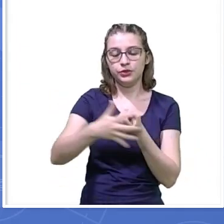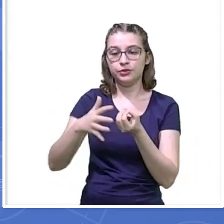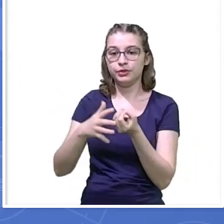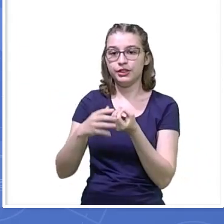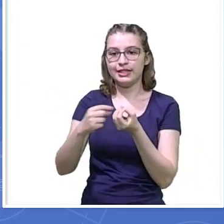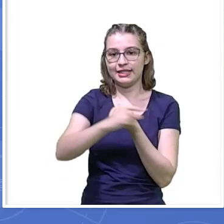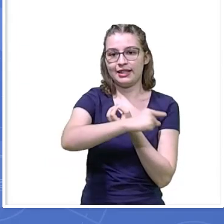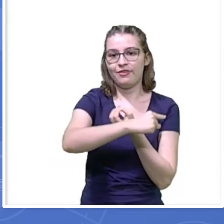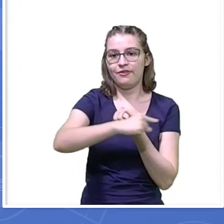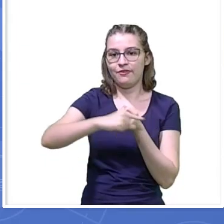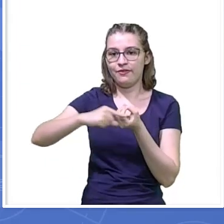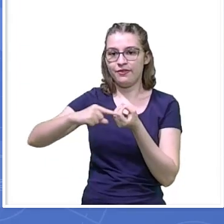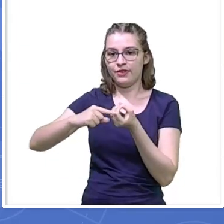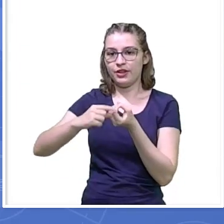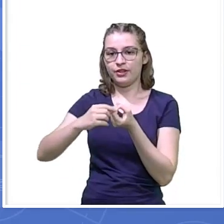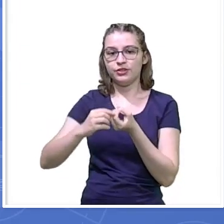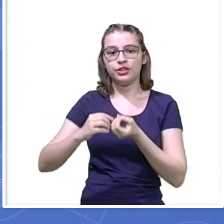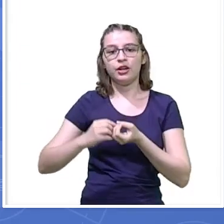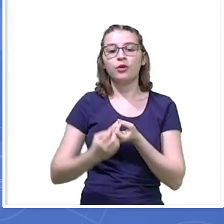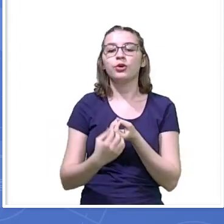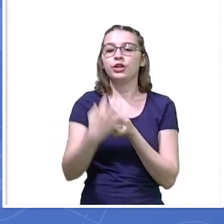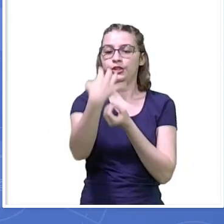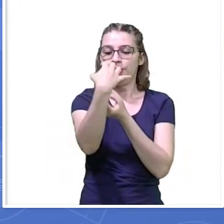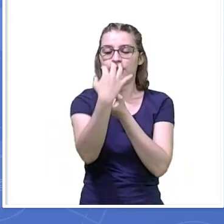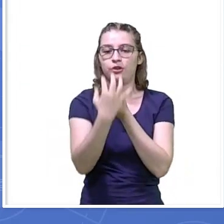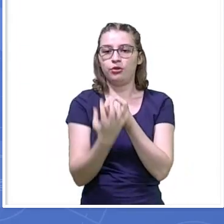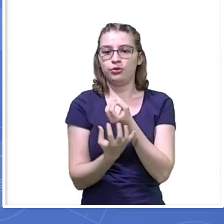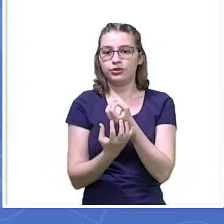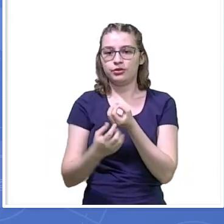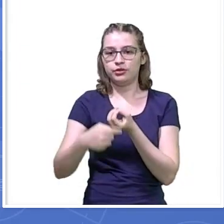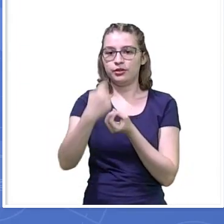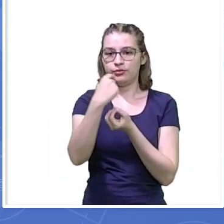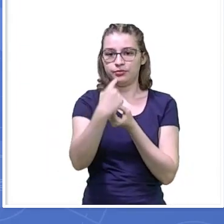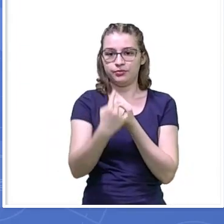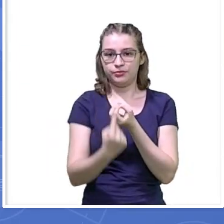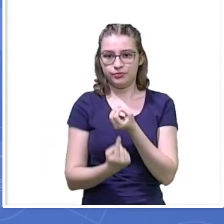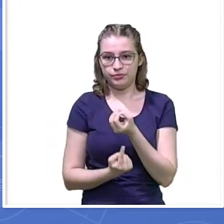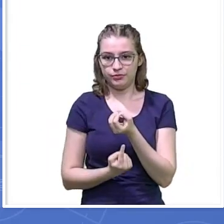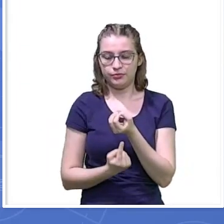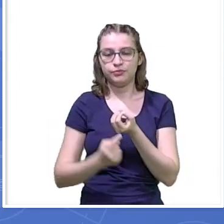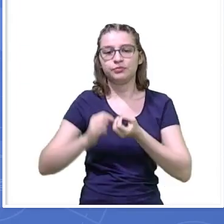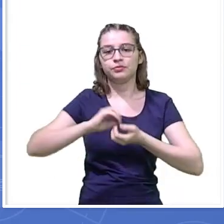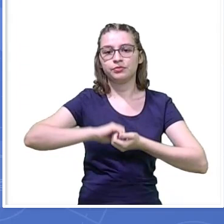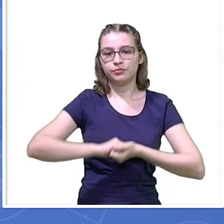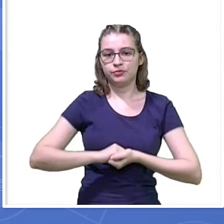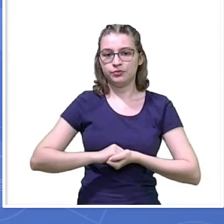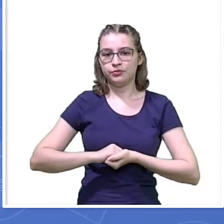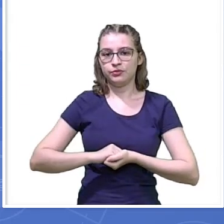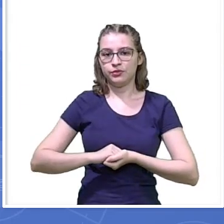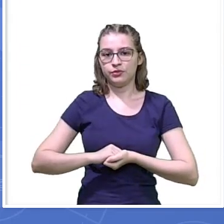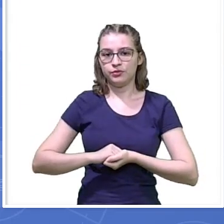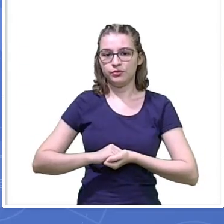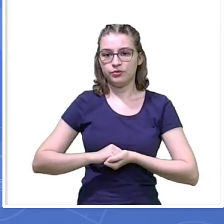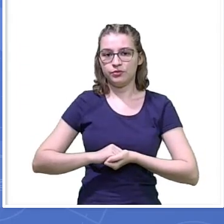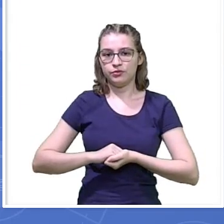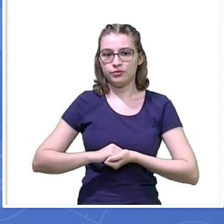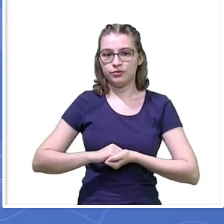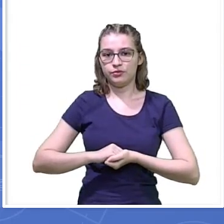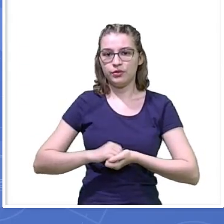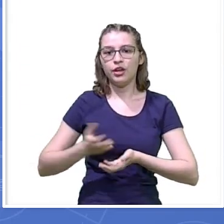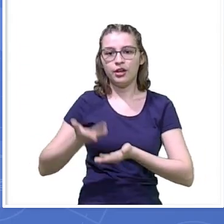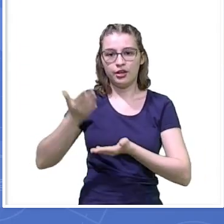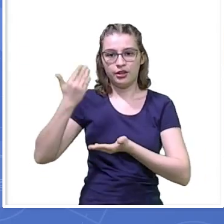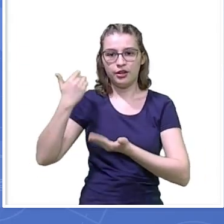aí para vocês. É isso basicamente que a gente verificou a gente verificou aí ao longo da